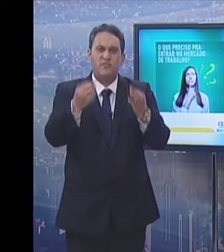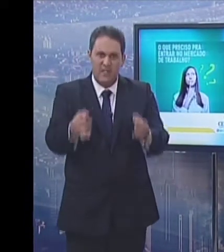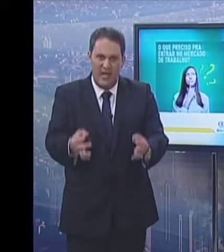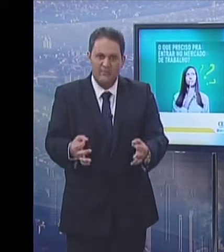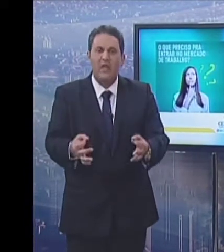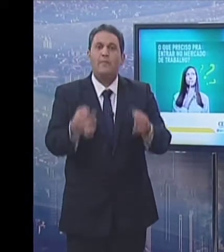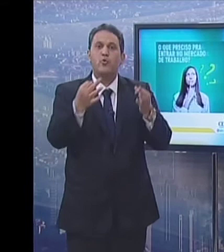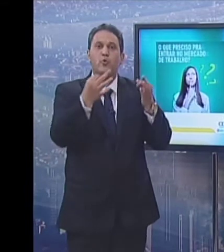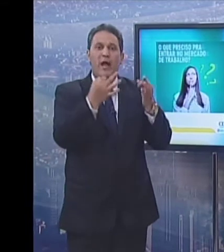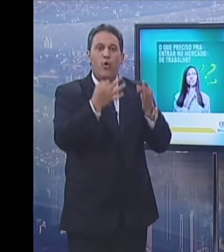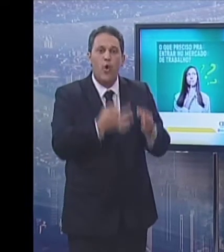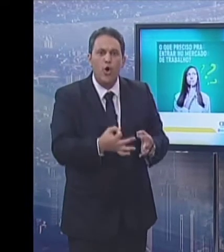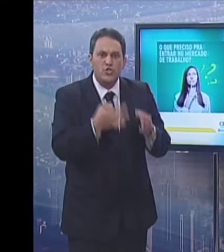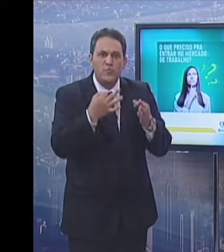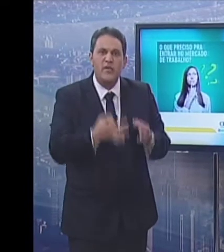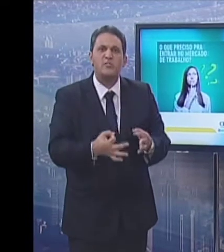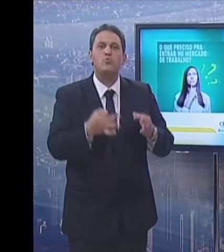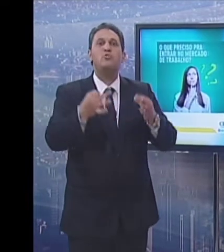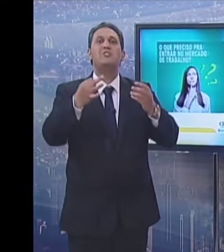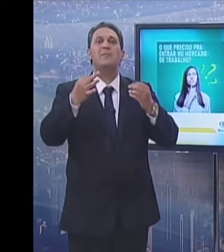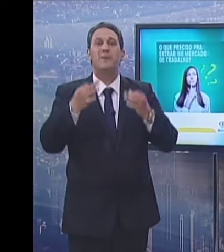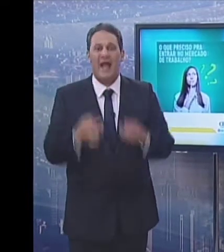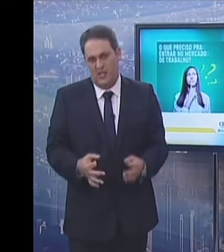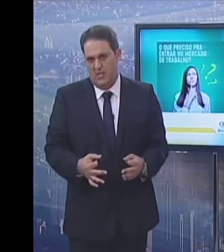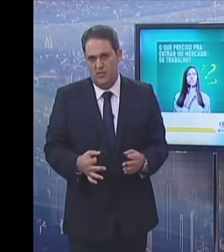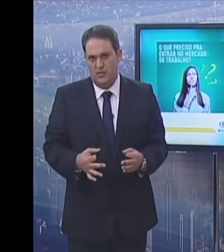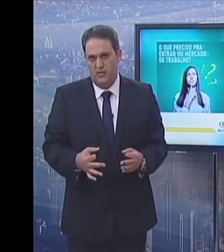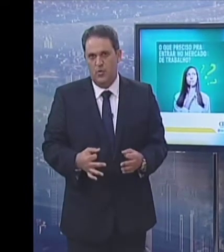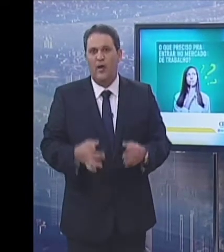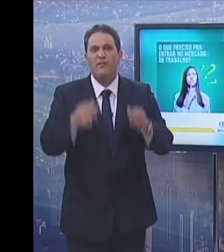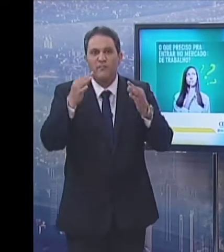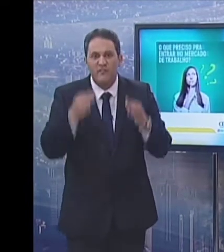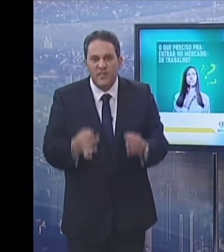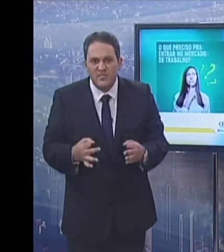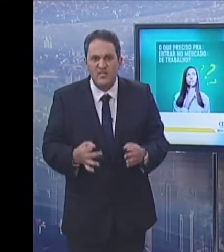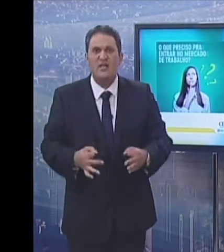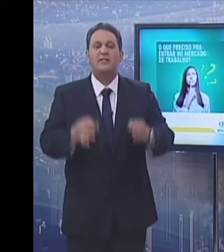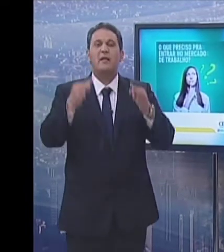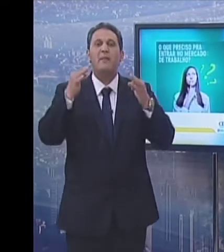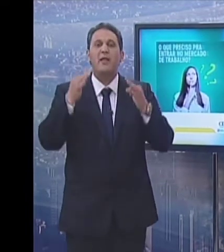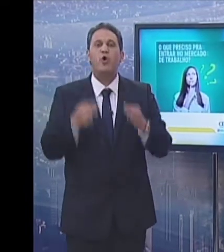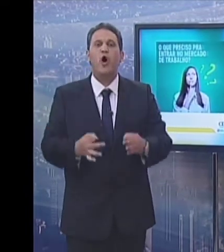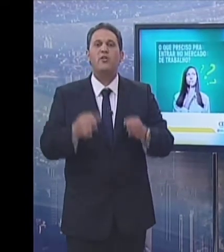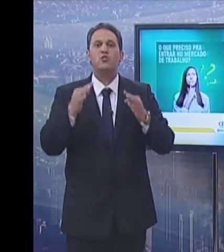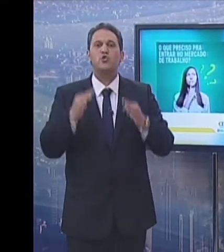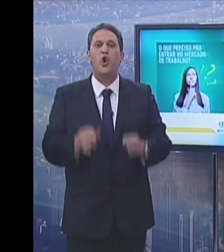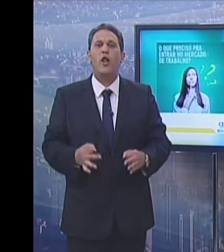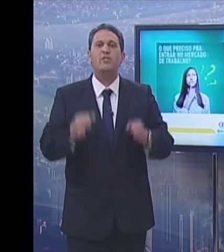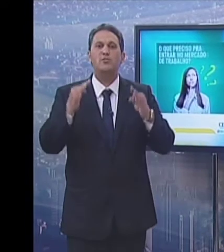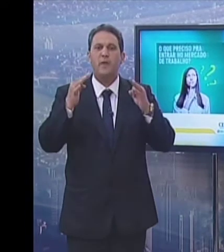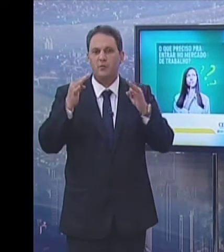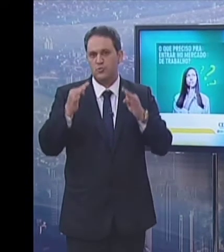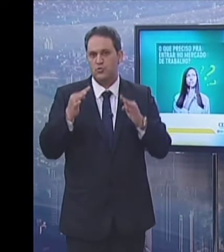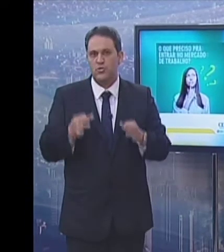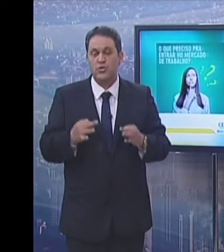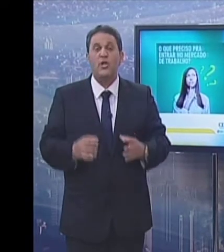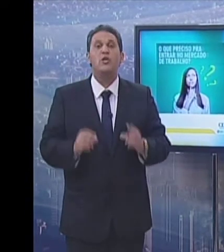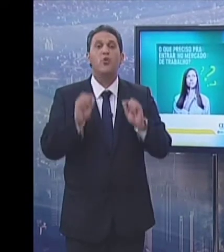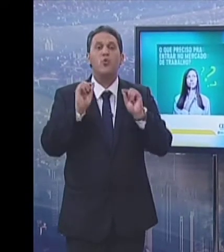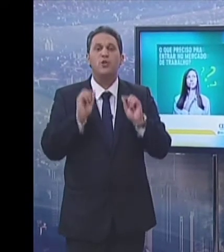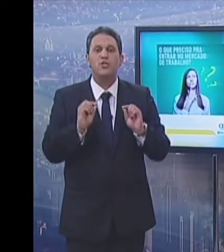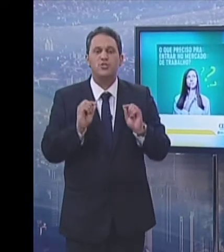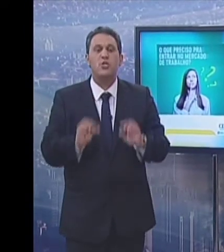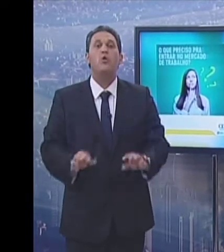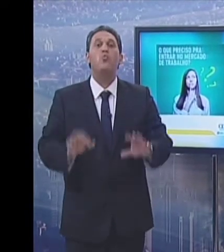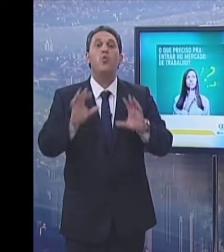queria te convidar a procurar hoje mesmo o SEBRAC. Qualifique-se na melhor escola de Belo Horizonte